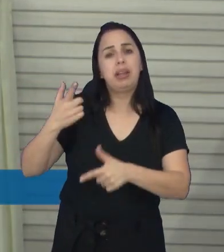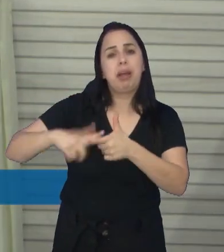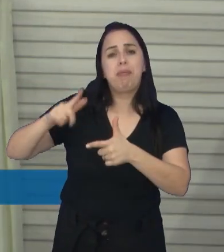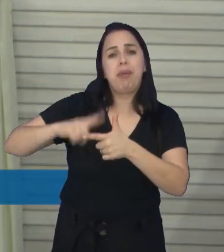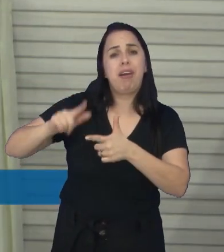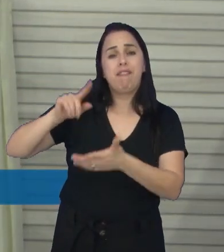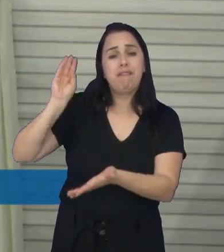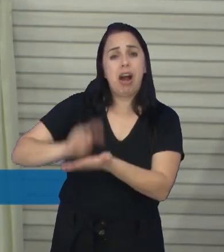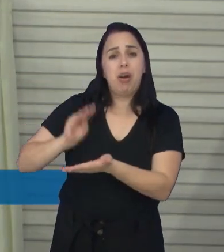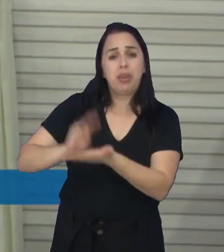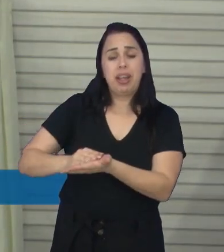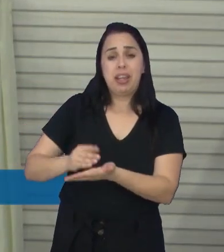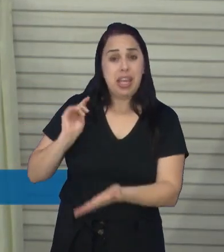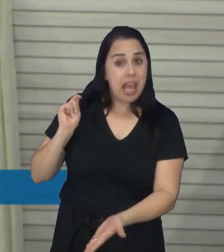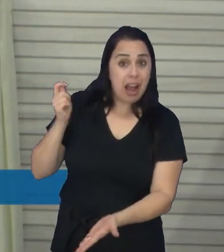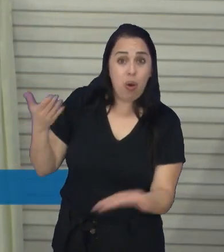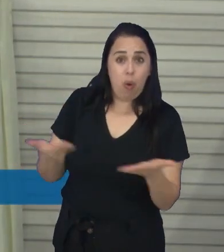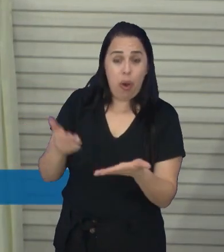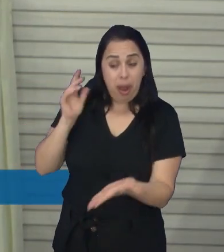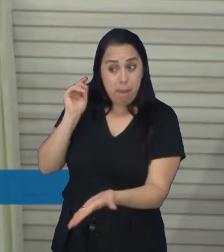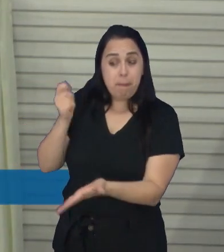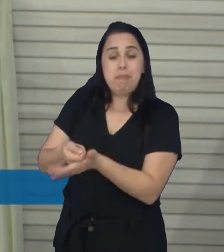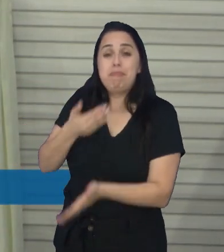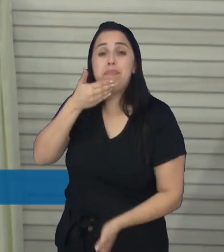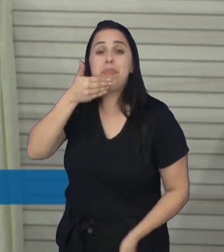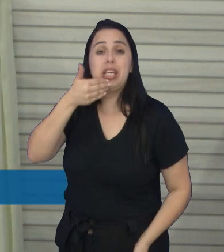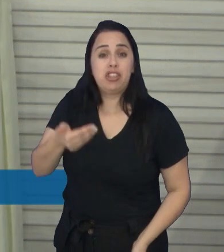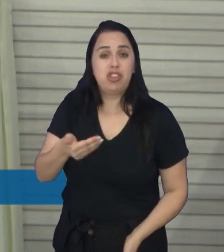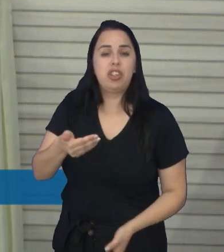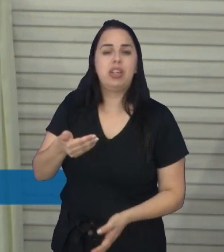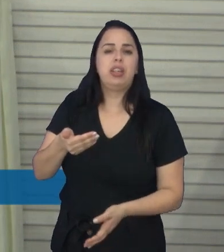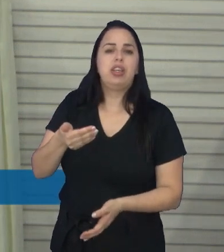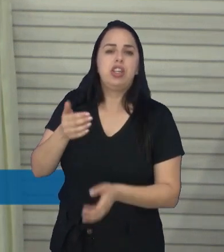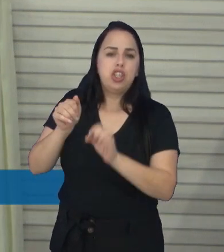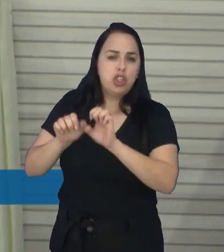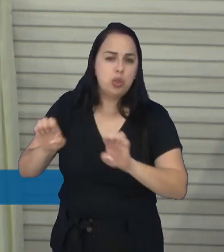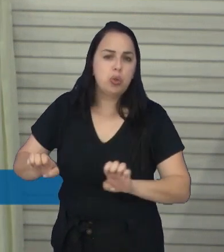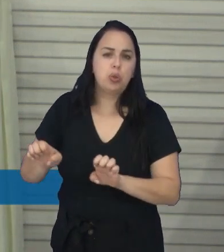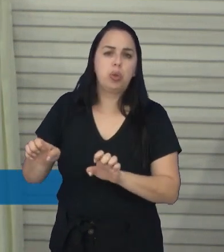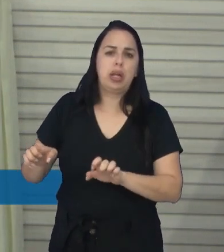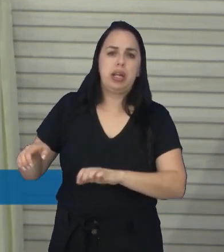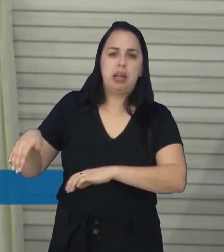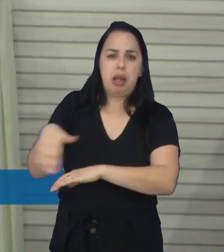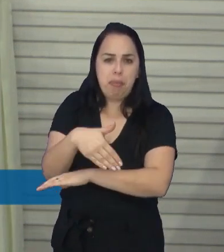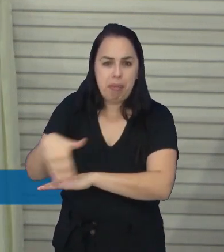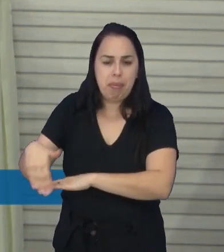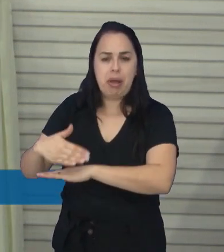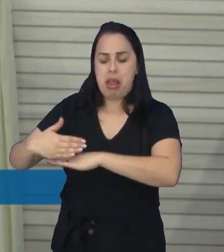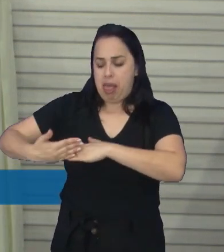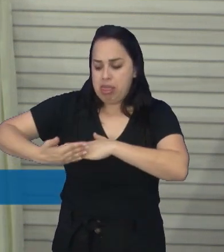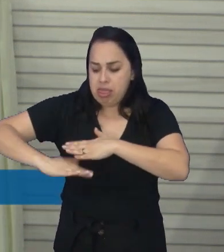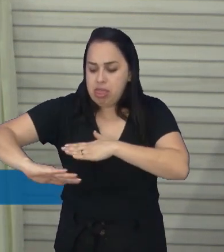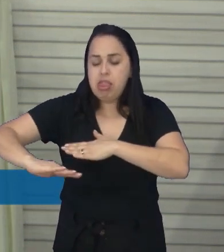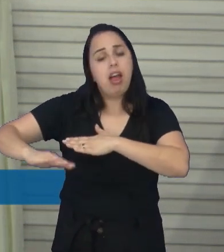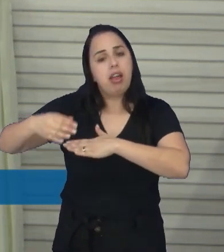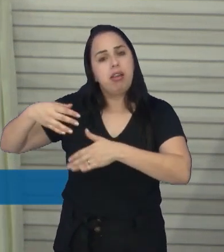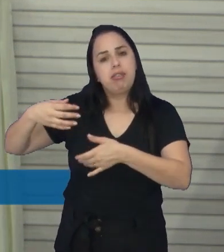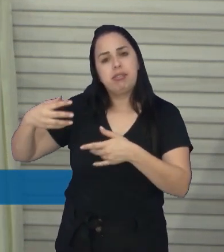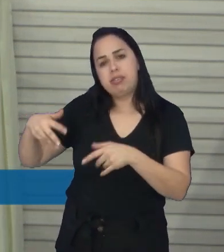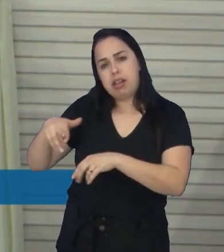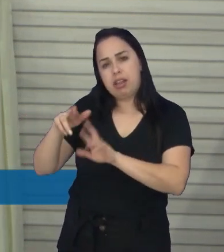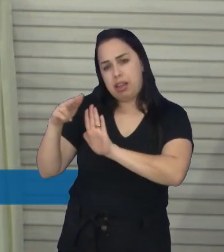de ter que pagar infraestrutura de colocar Via fazer o calçamento regramento